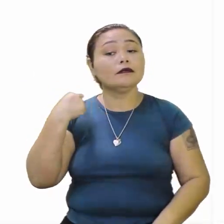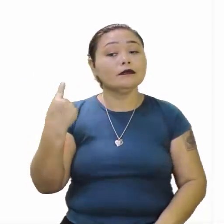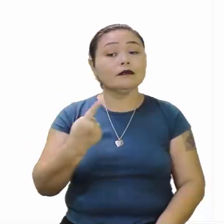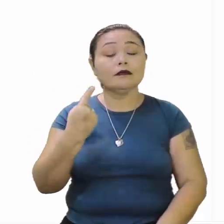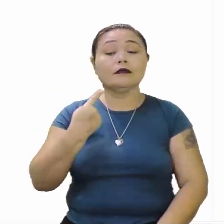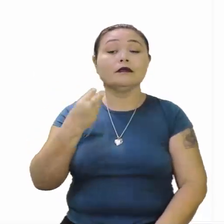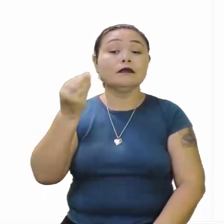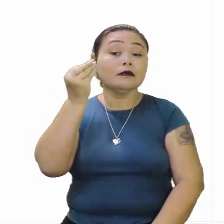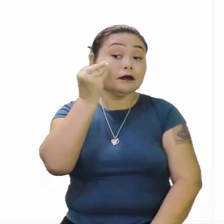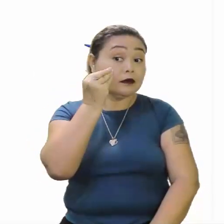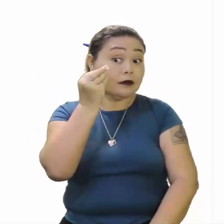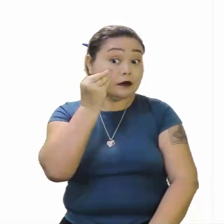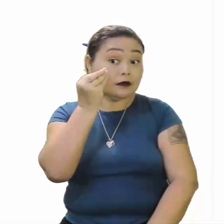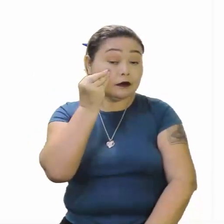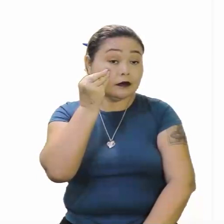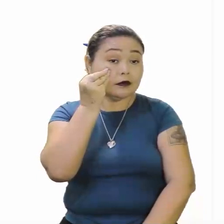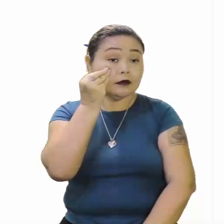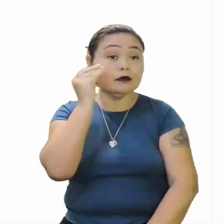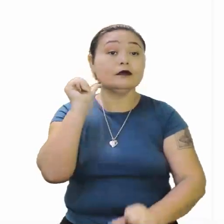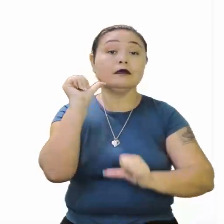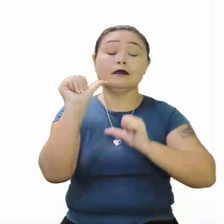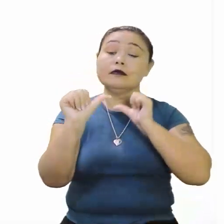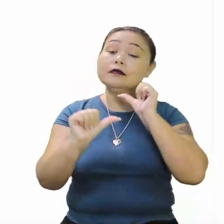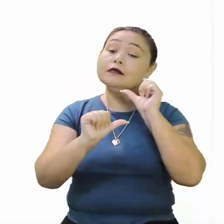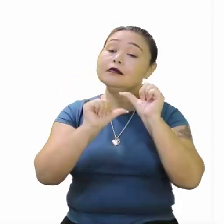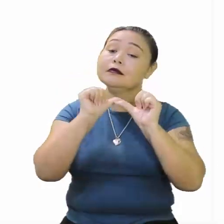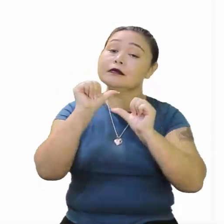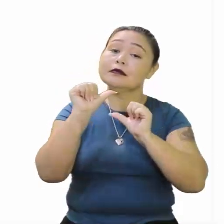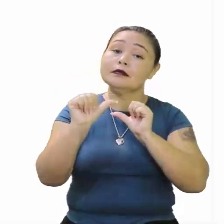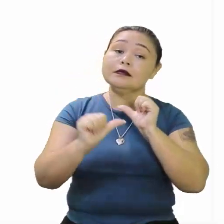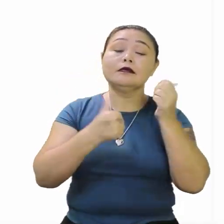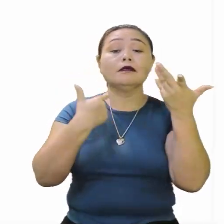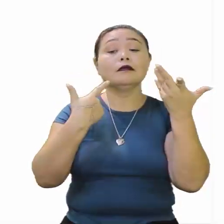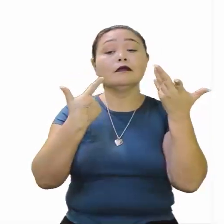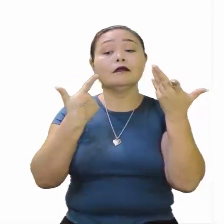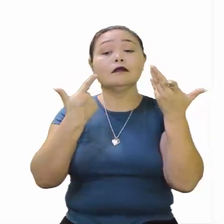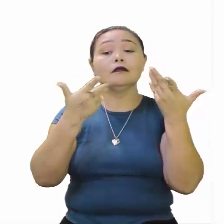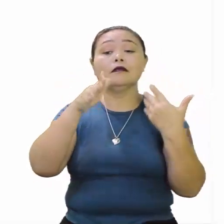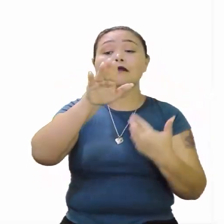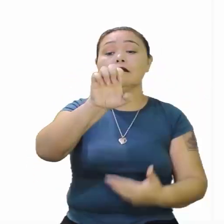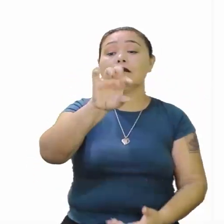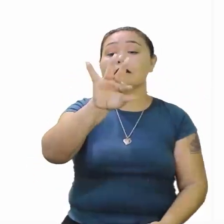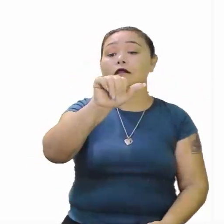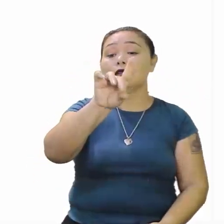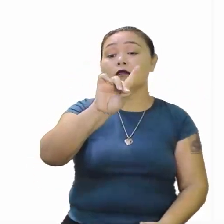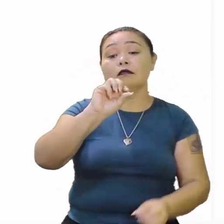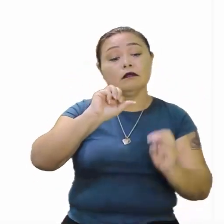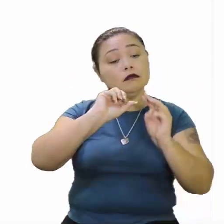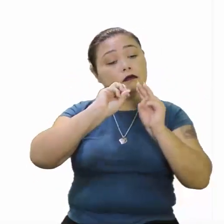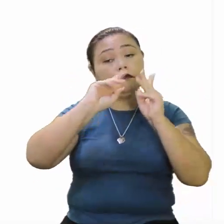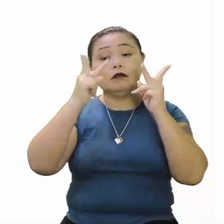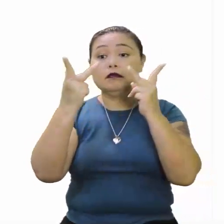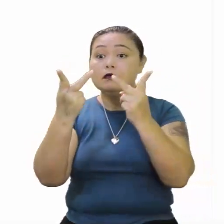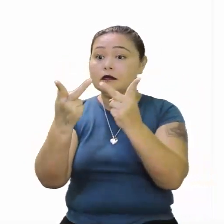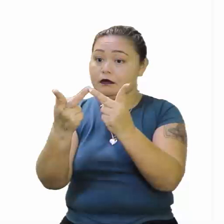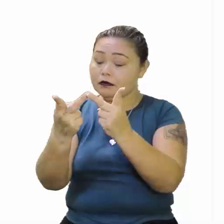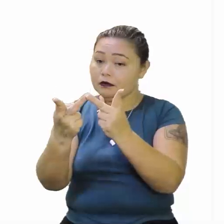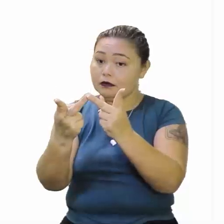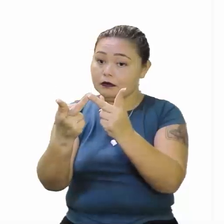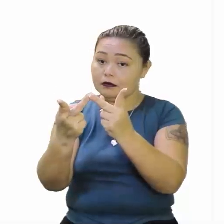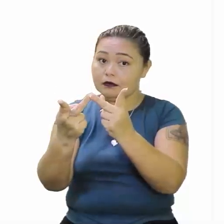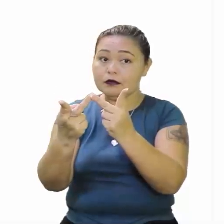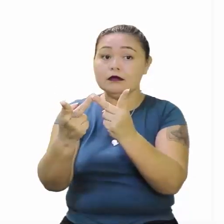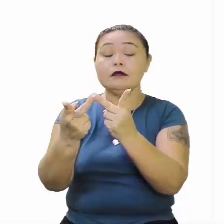verificar sobre mudança de estado da matéria.